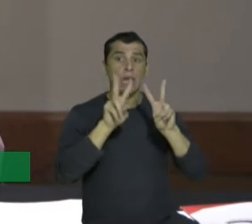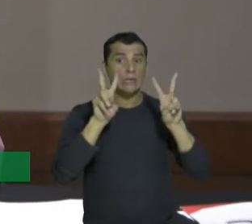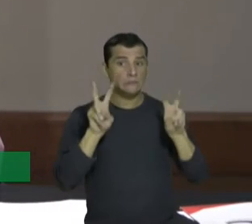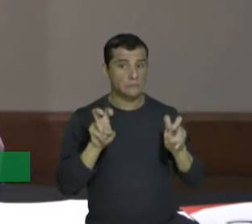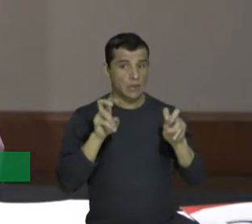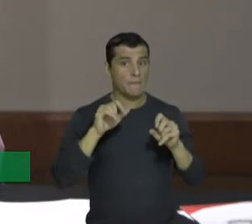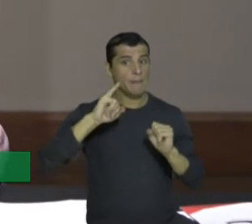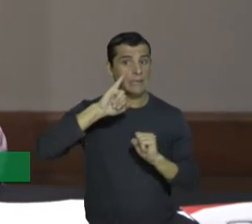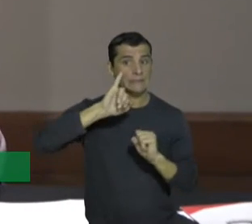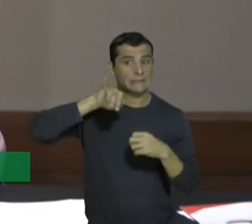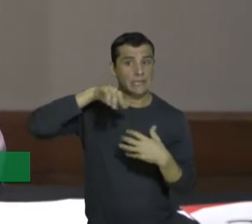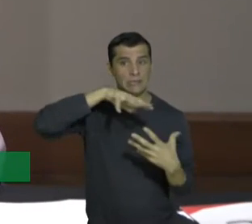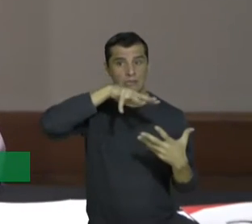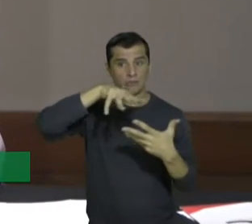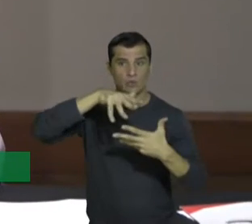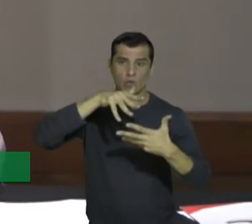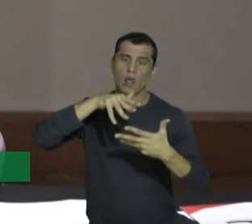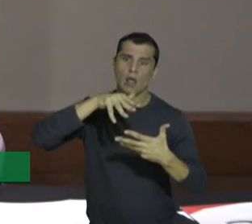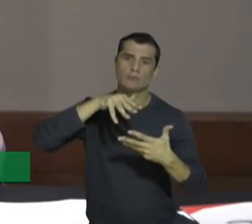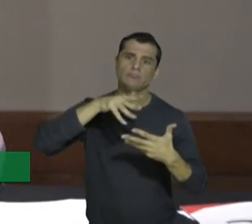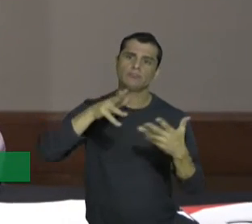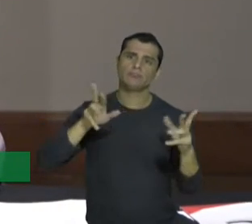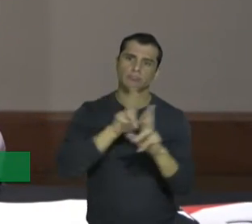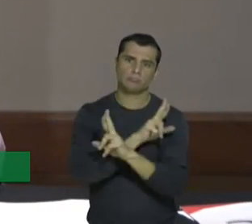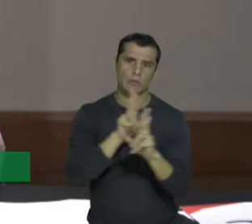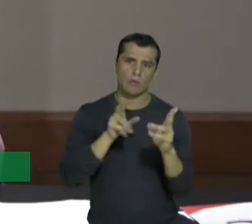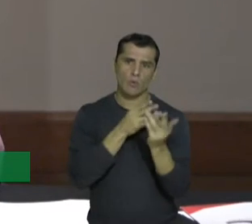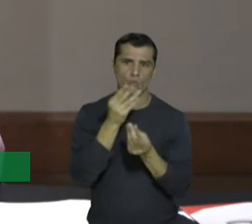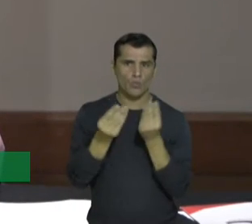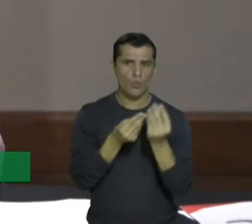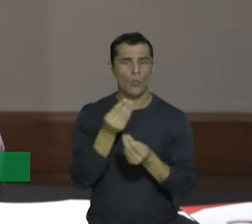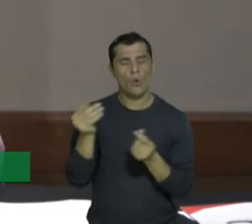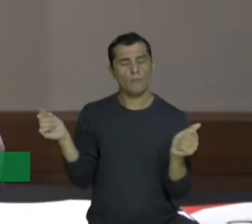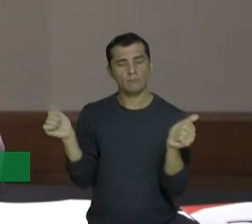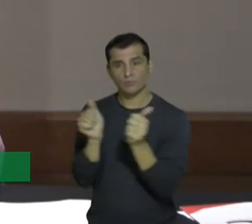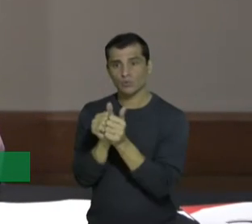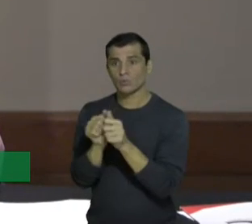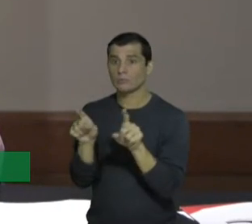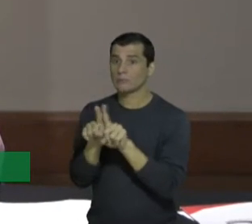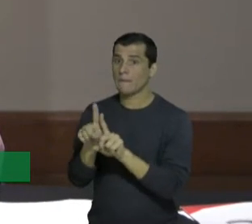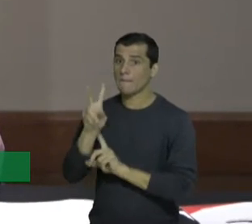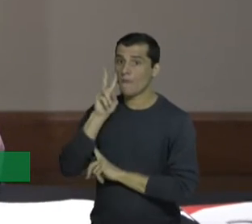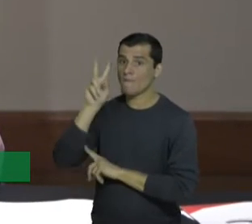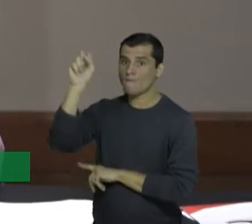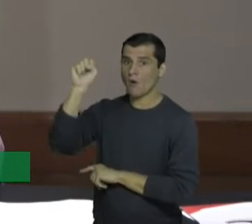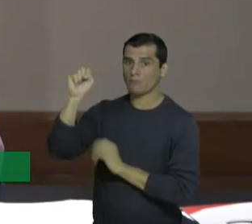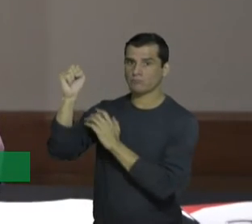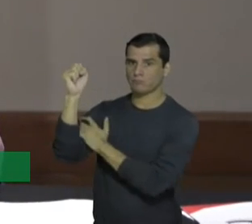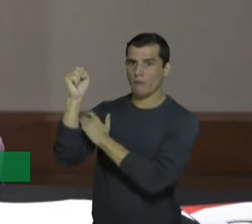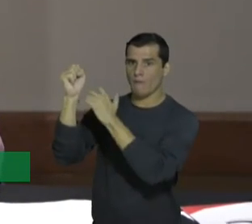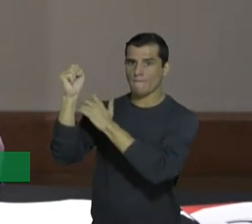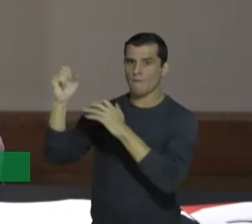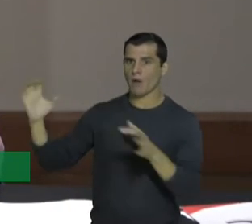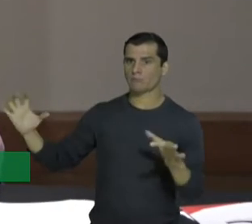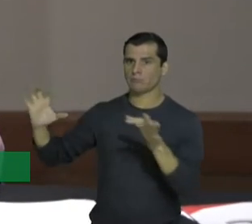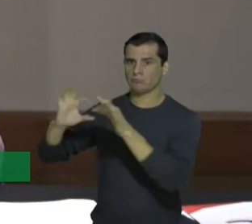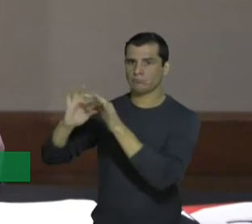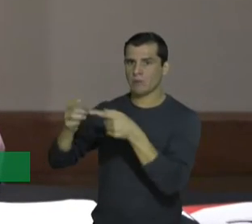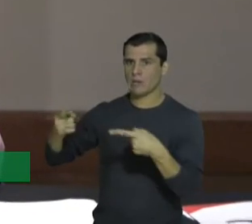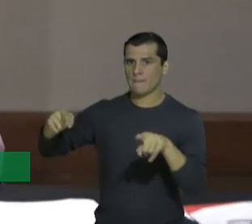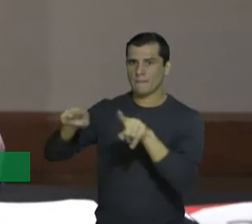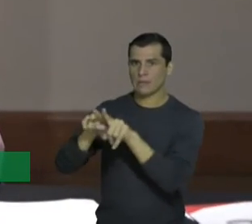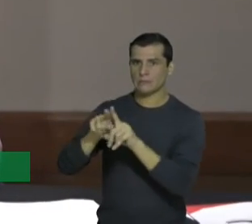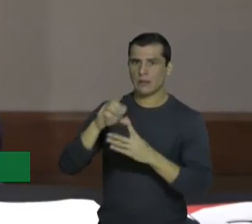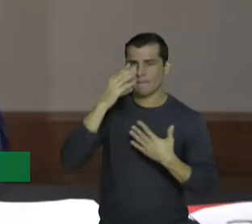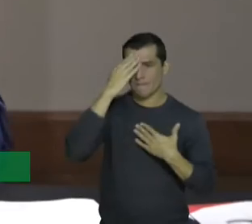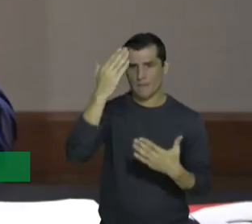possa desenhar né Passos conjuntos e unirmos forças para que isso aconteça né Muito obrigado